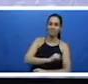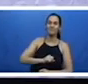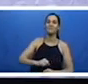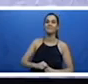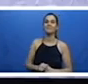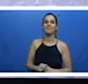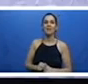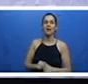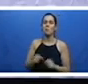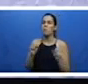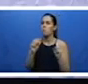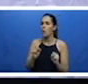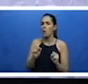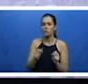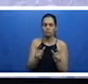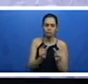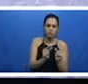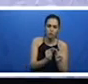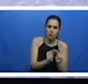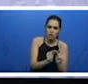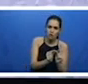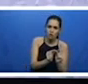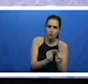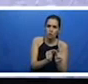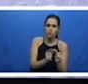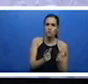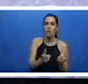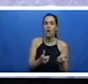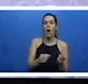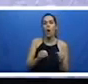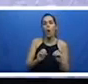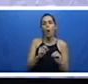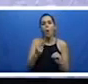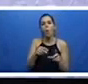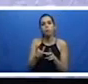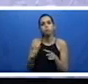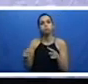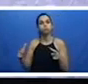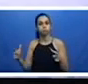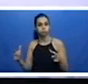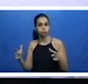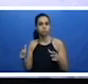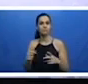até muito pequenas assim, de tamanho de alguns milímetros de comprimento.